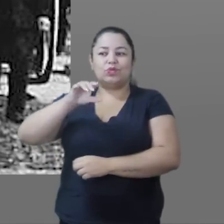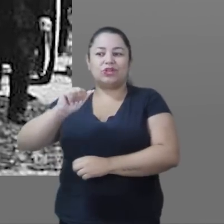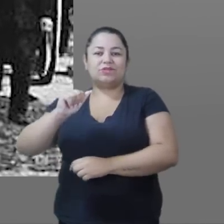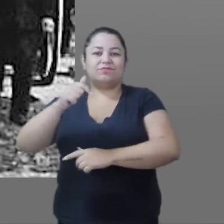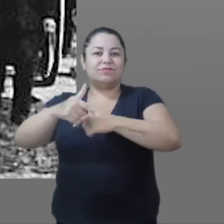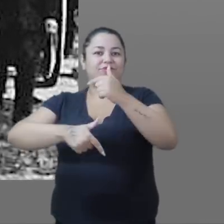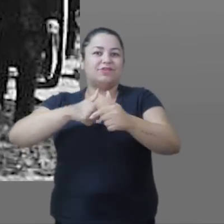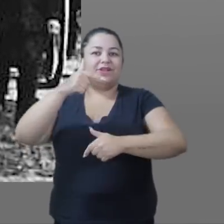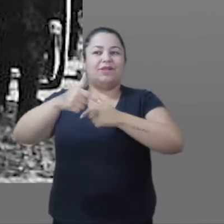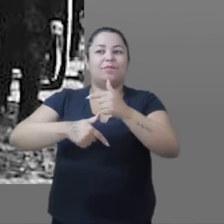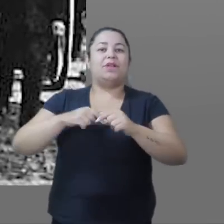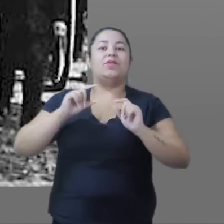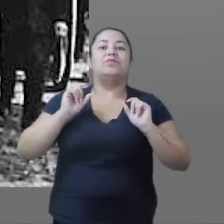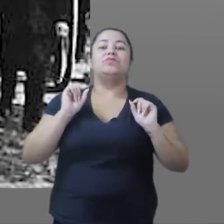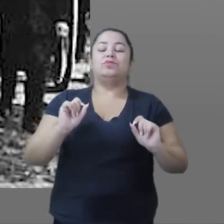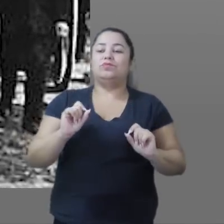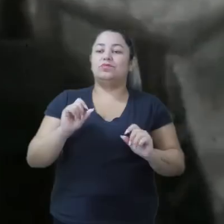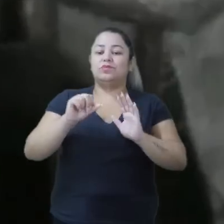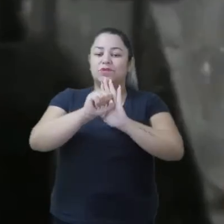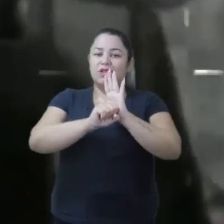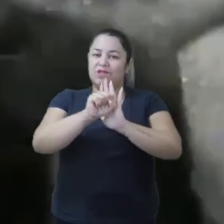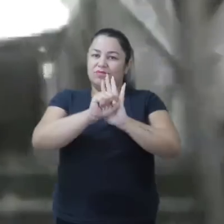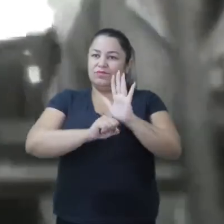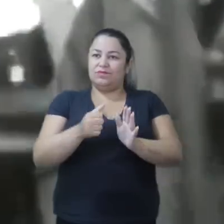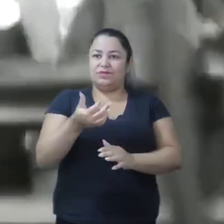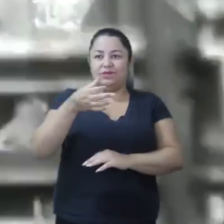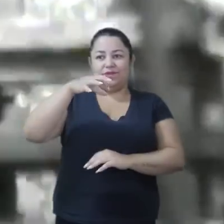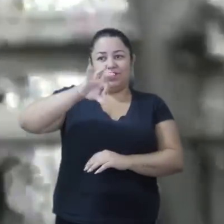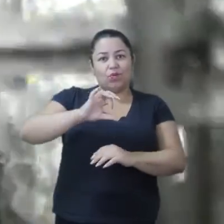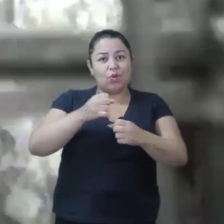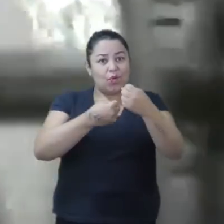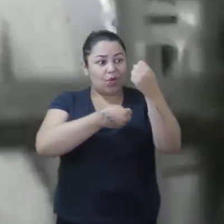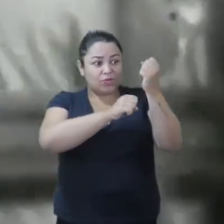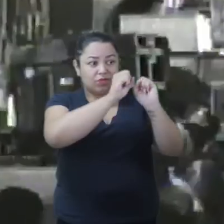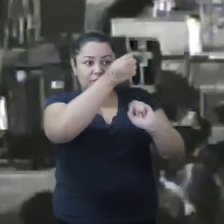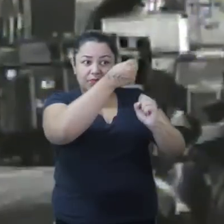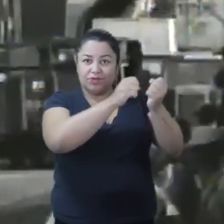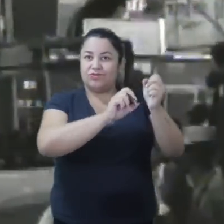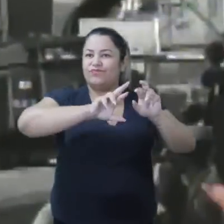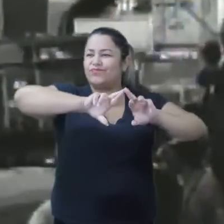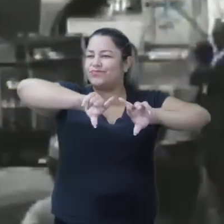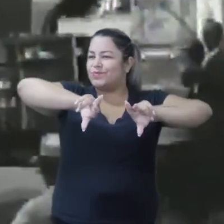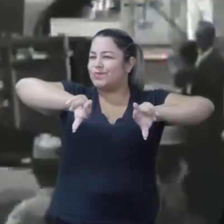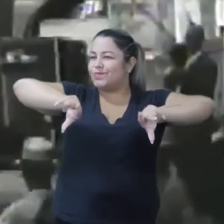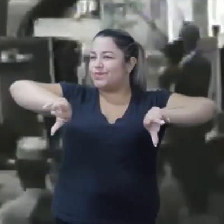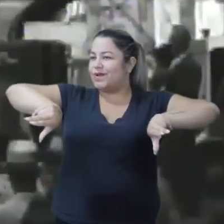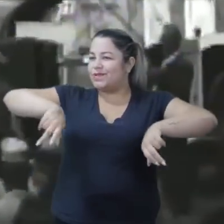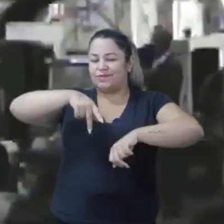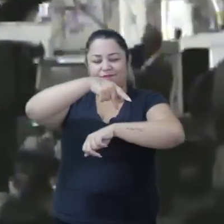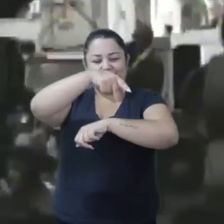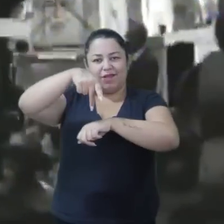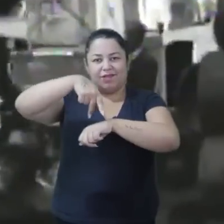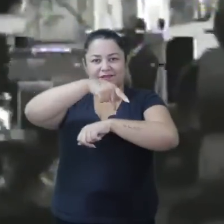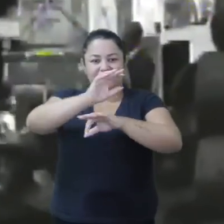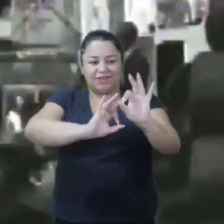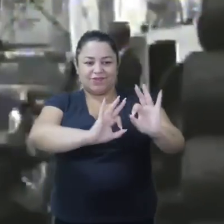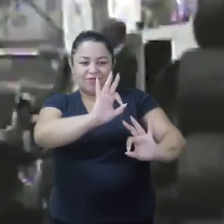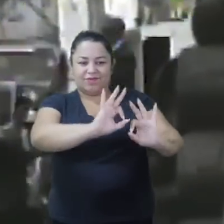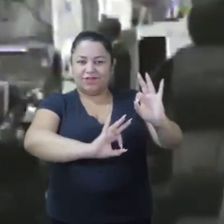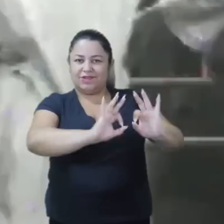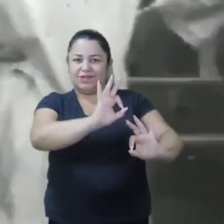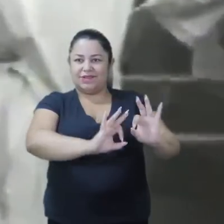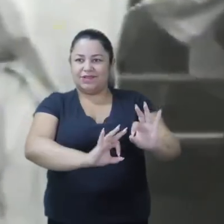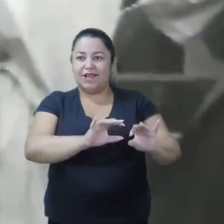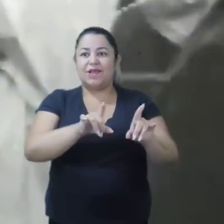se iniciou no século XIX, quando operários de diversos países começaram a se organizar